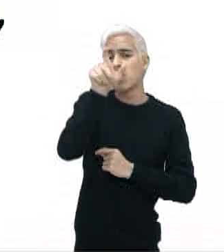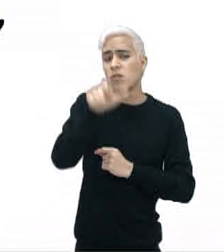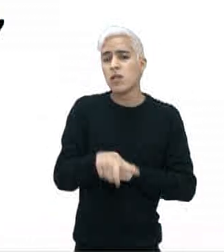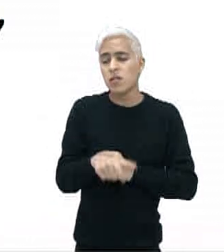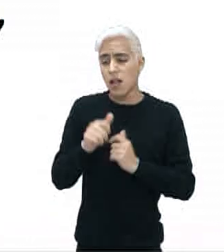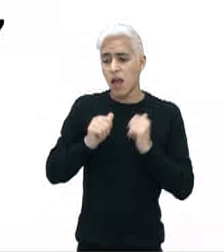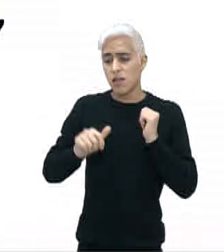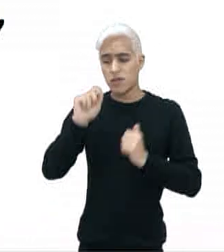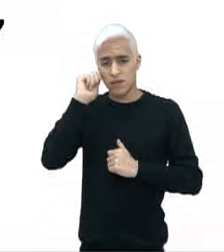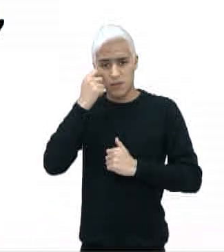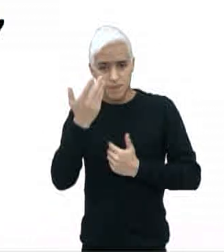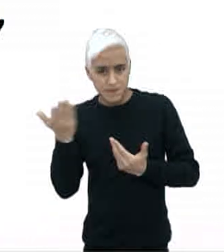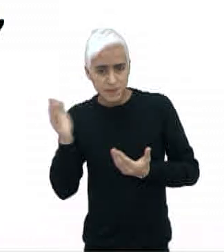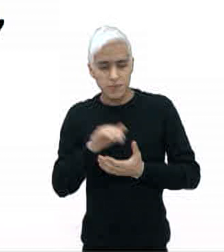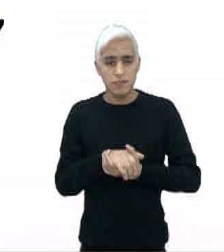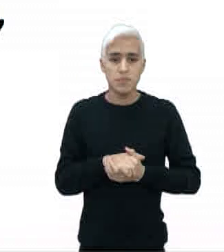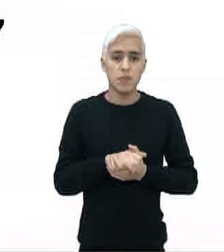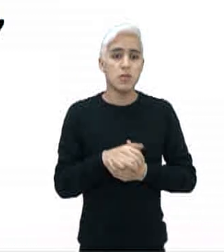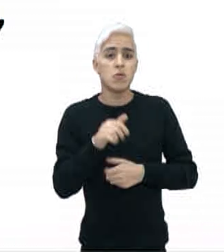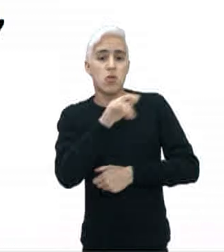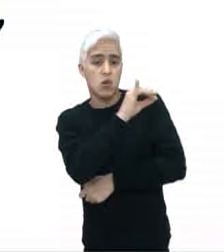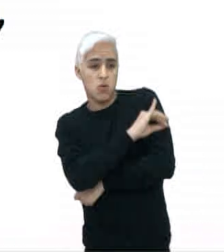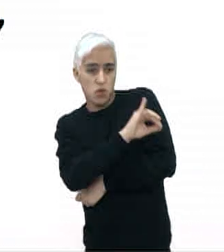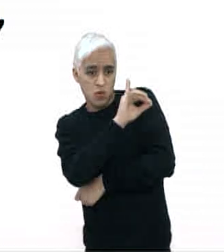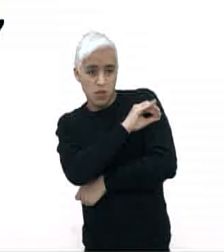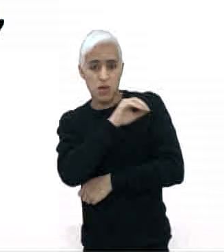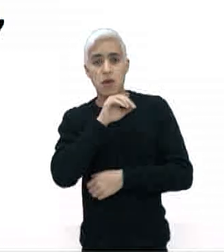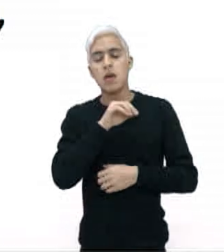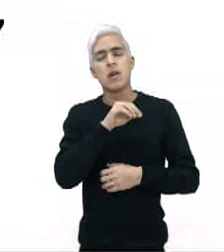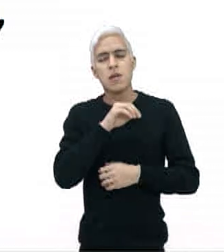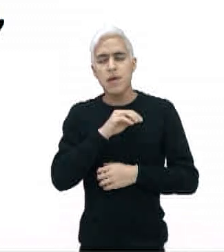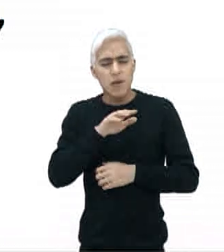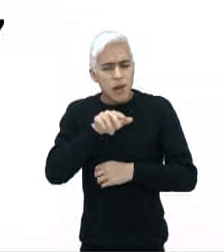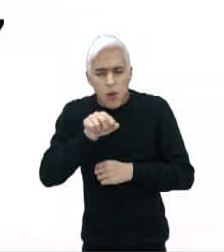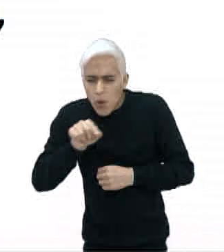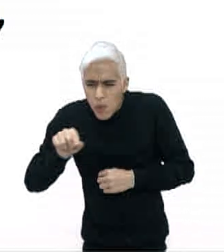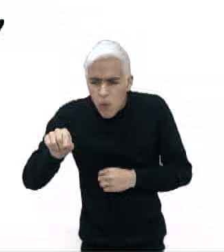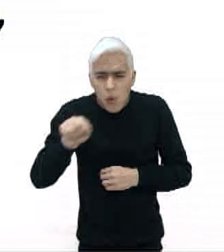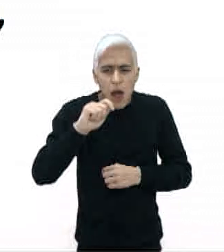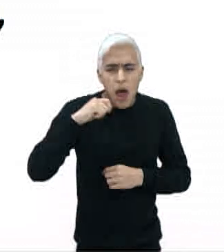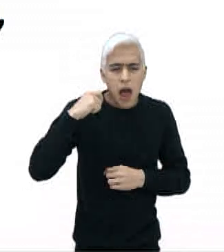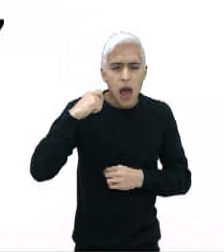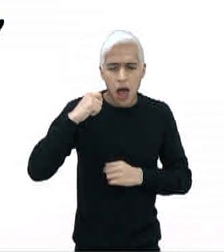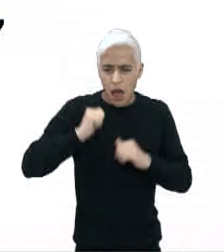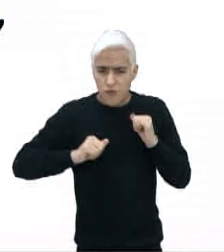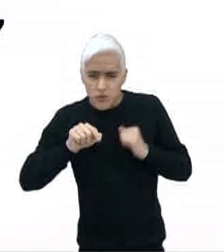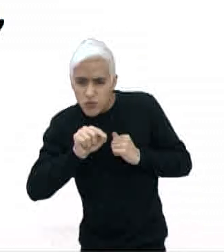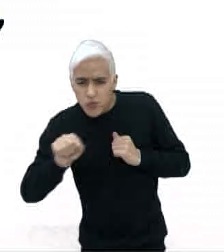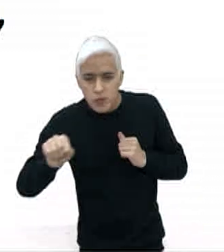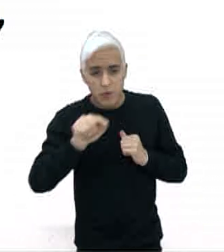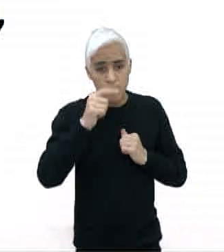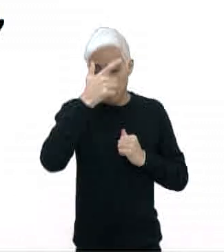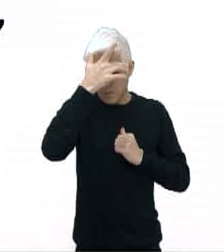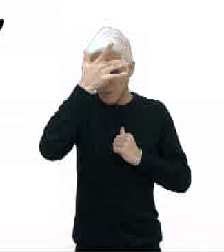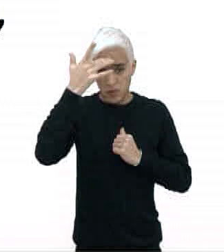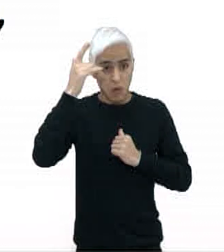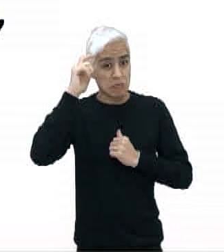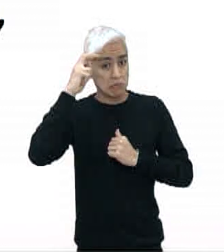artistas negros. No Rio de Janeiro, com o apoio de uma série de artistas e intelectuais